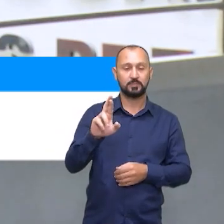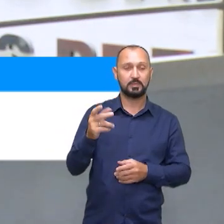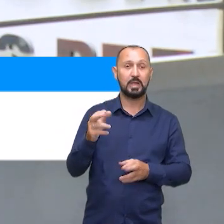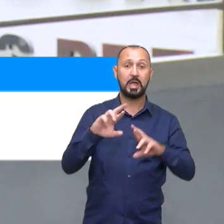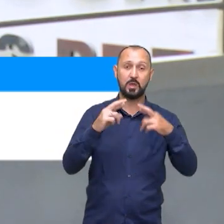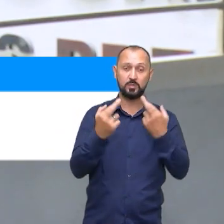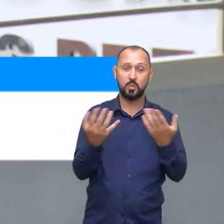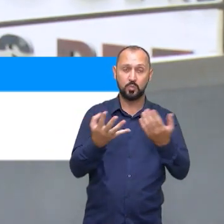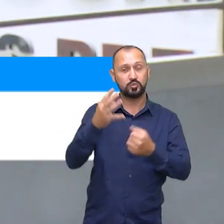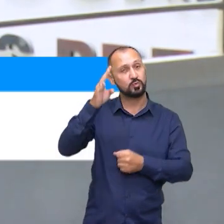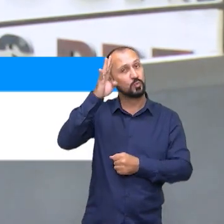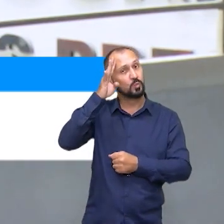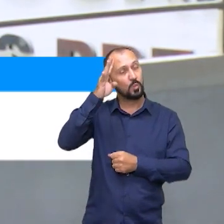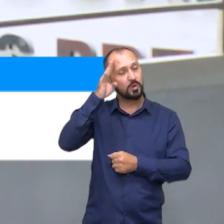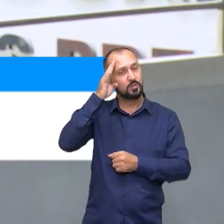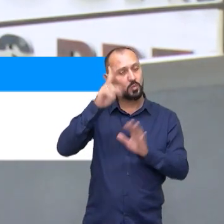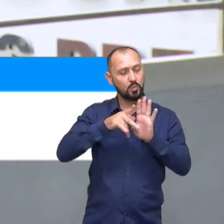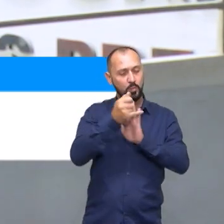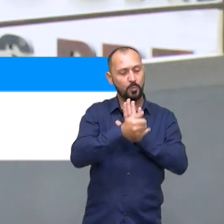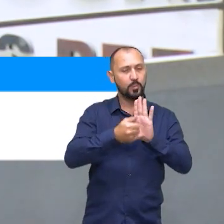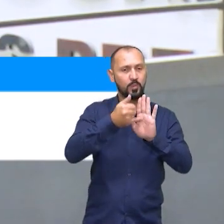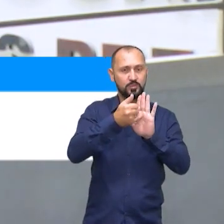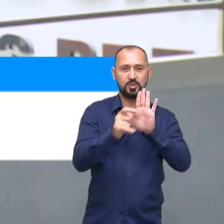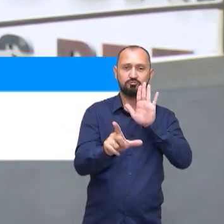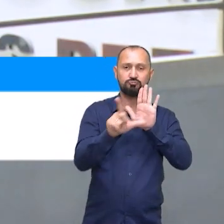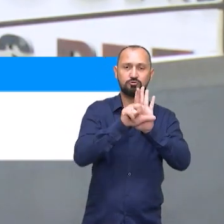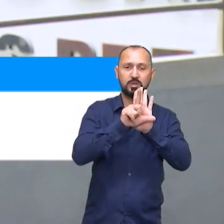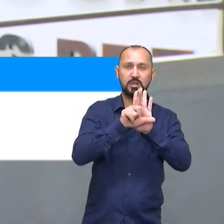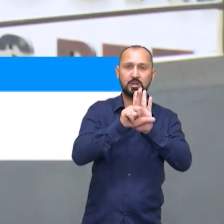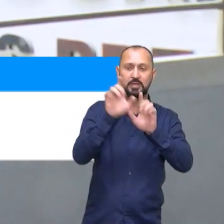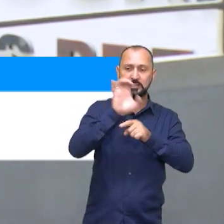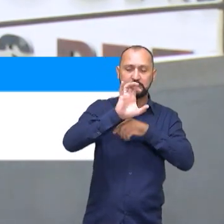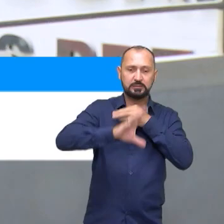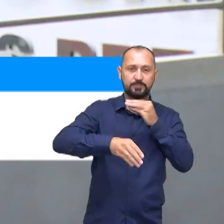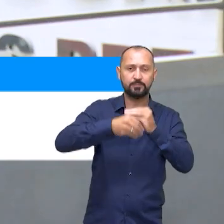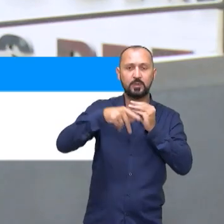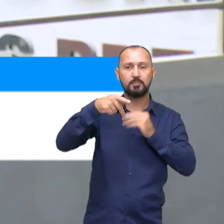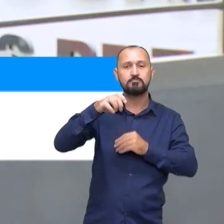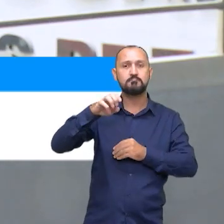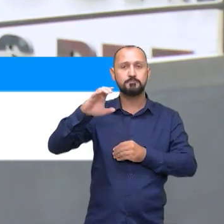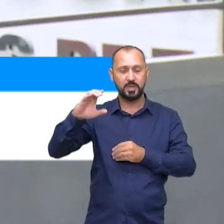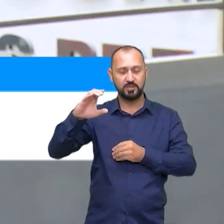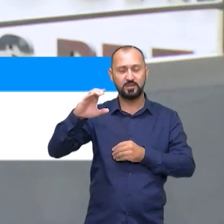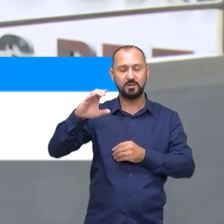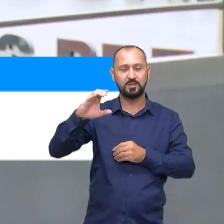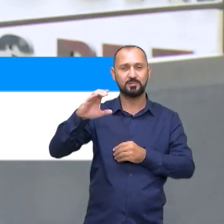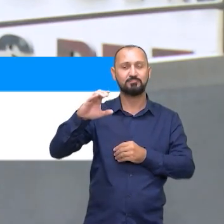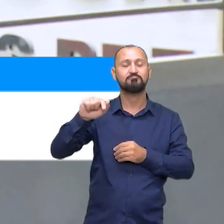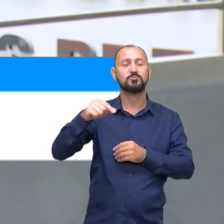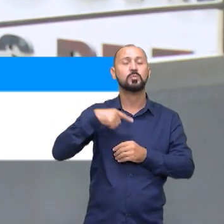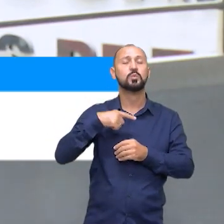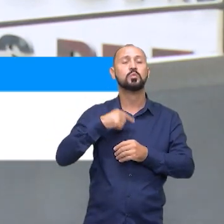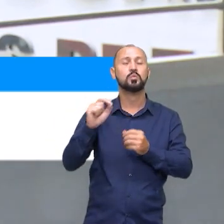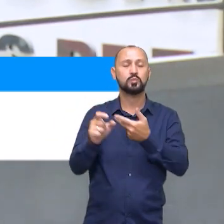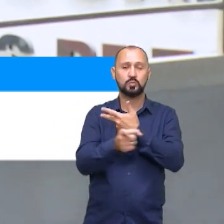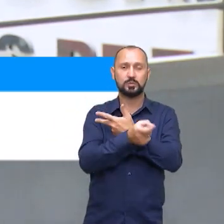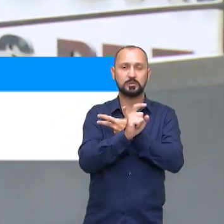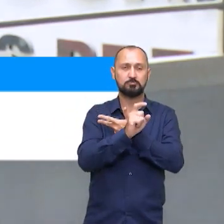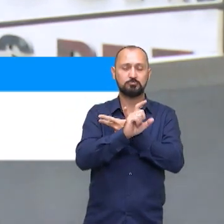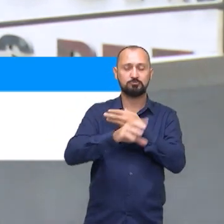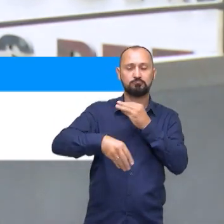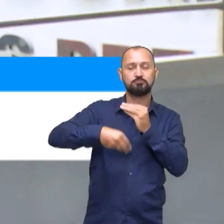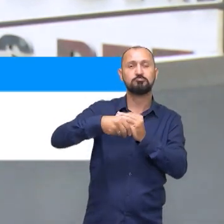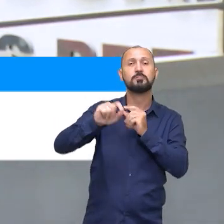aprovaram em reunião nesta quarta-feira o projeto de emenda constitucional, a PEC 2 de 2022, de autoria do